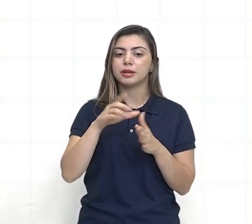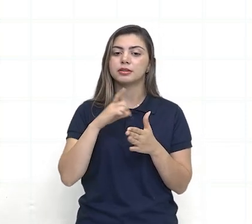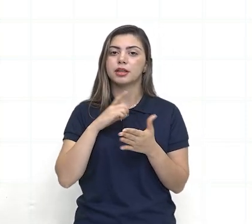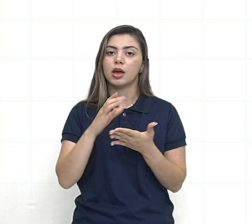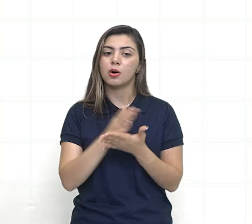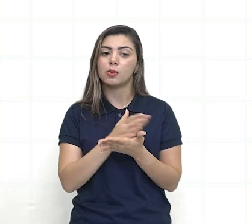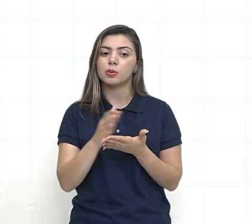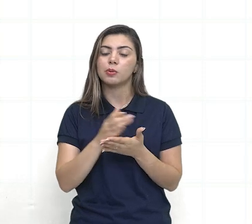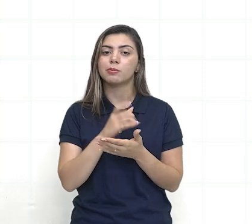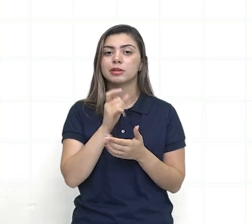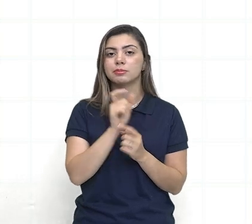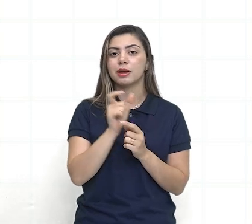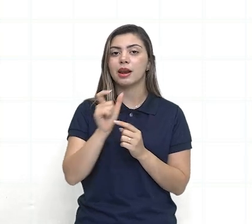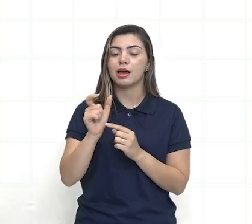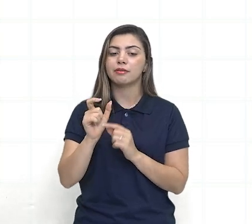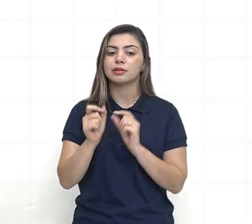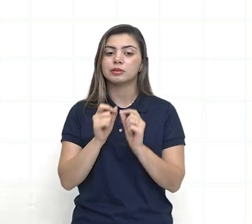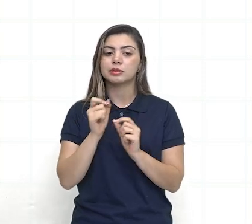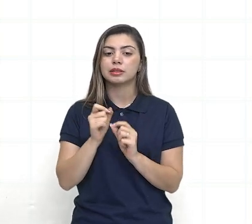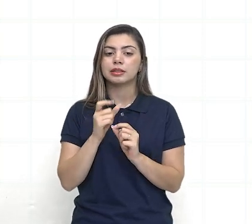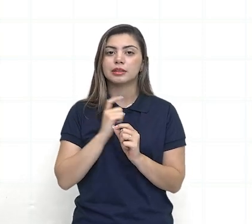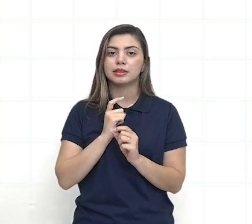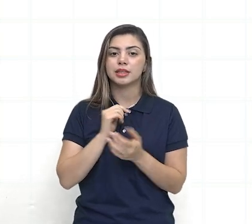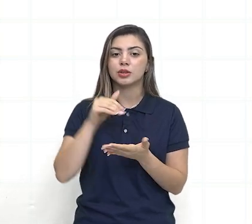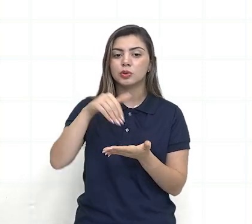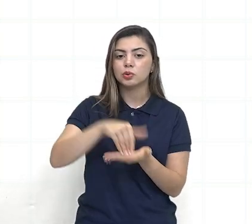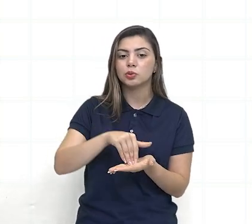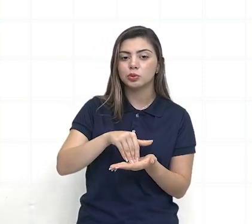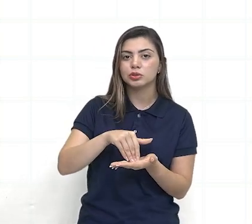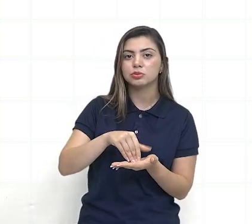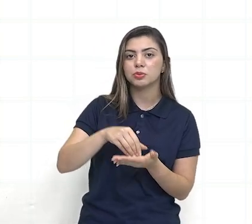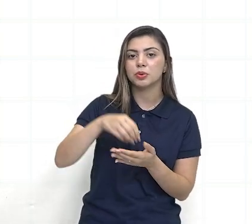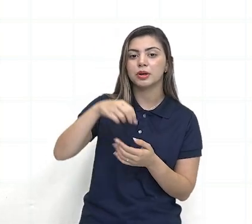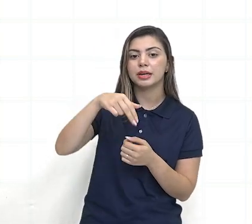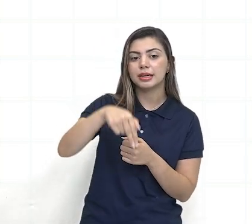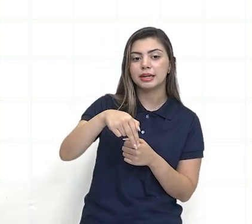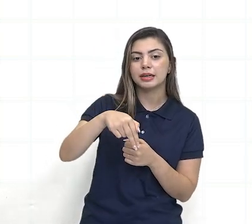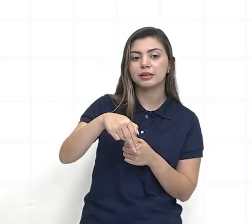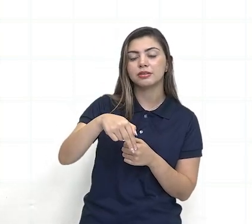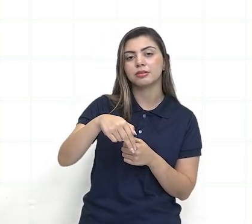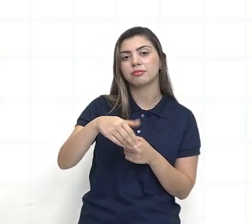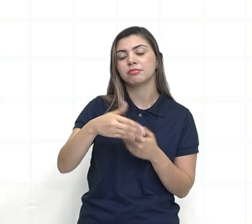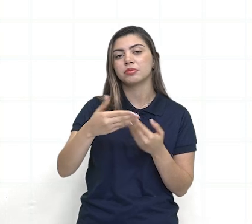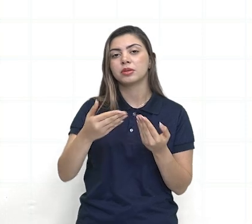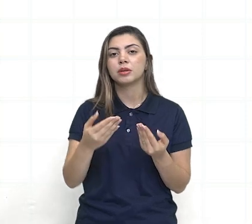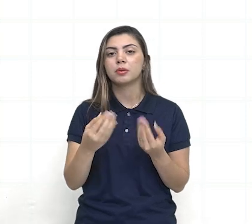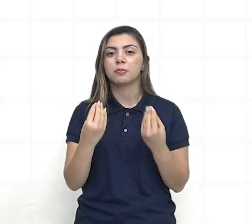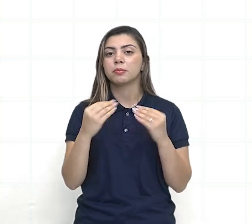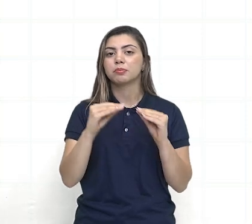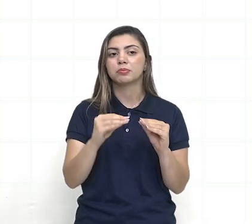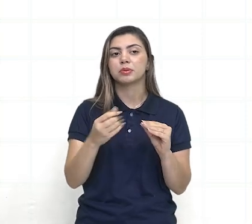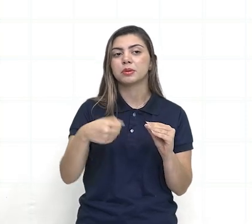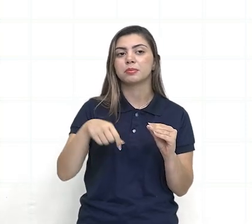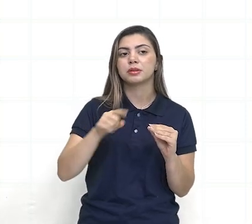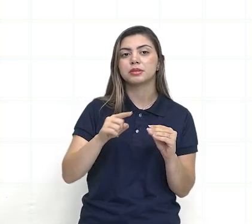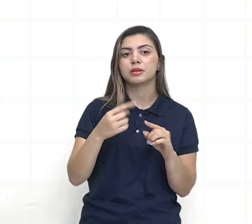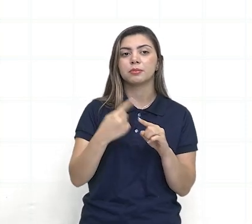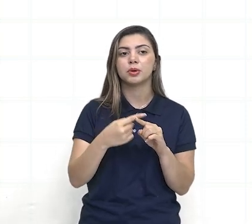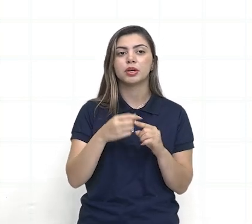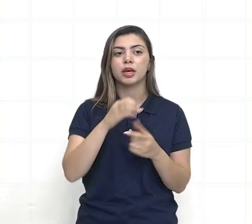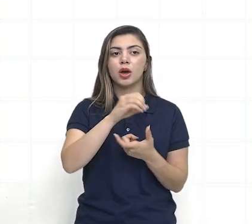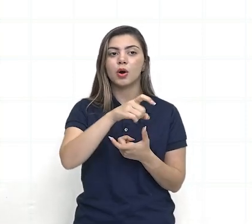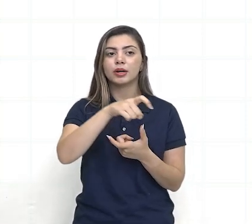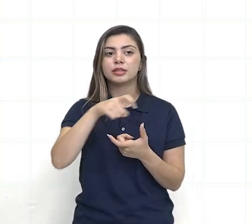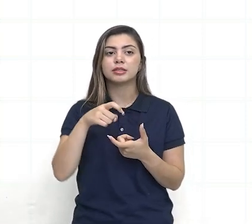palavras que tem mais de uma sílaba, terminou em M, terminou em E e não é acentuada, é porque não é oxítona, pode